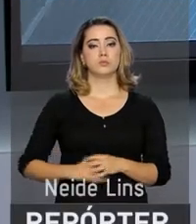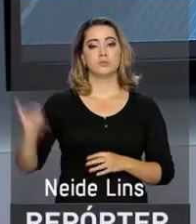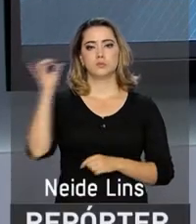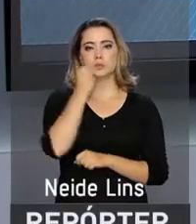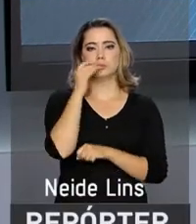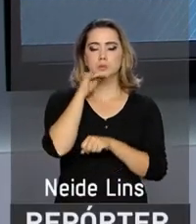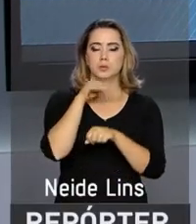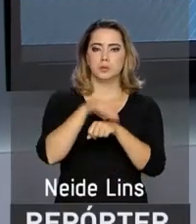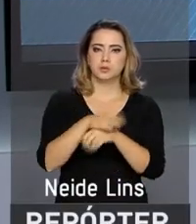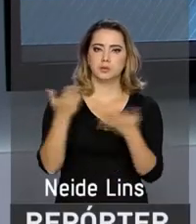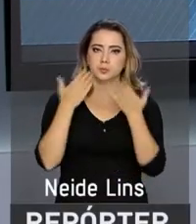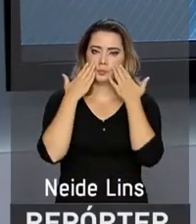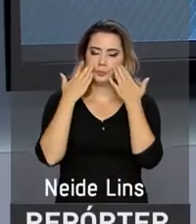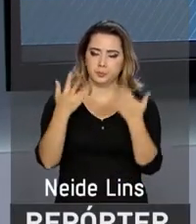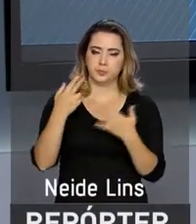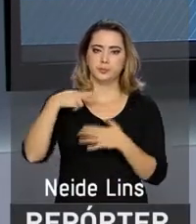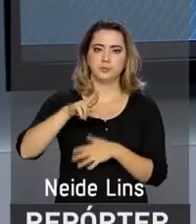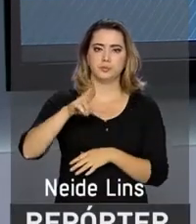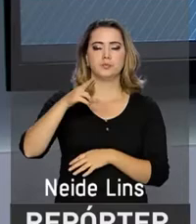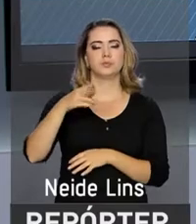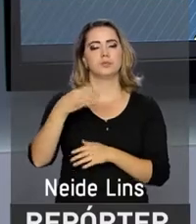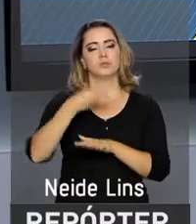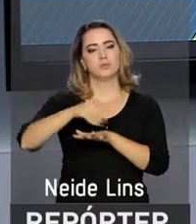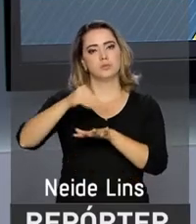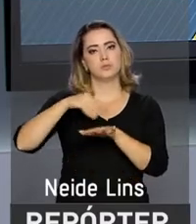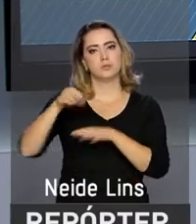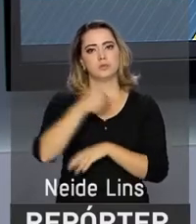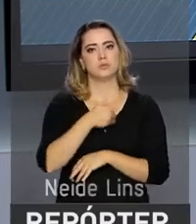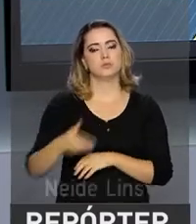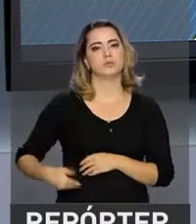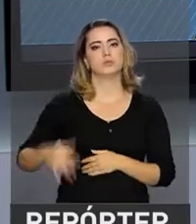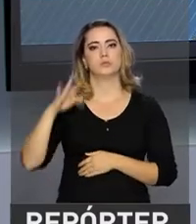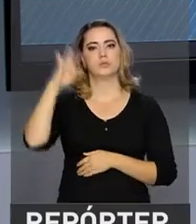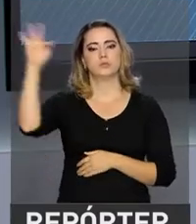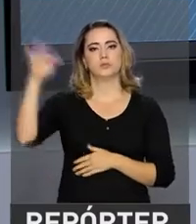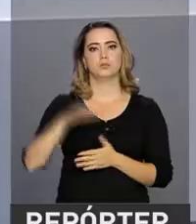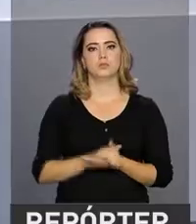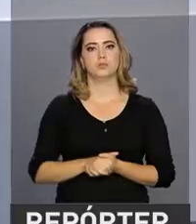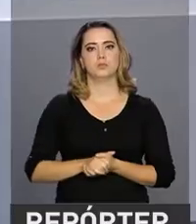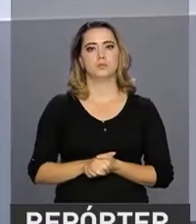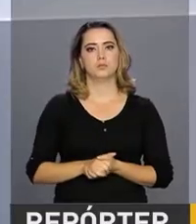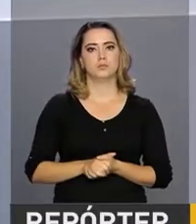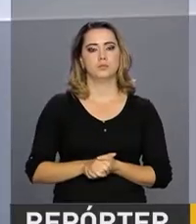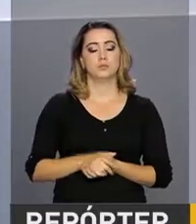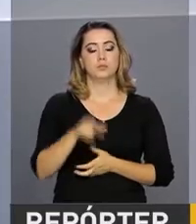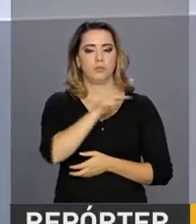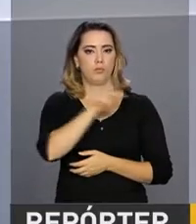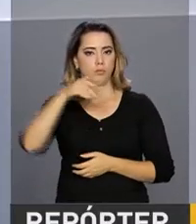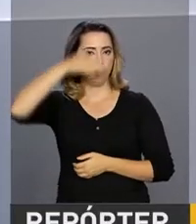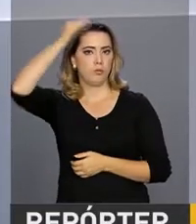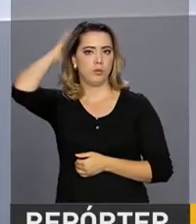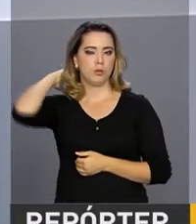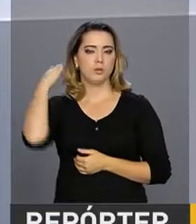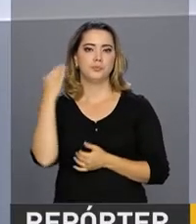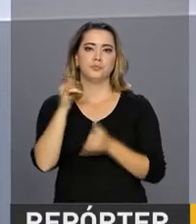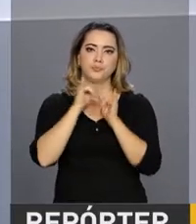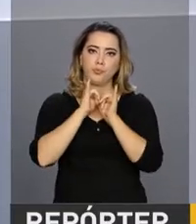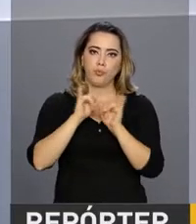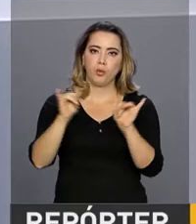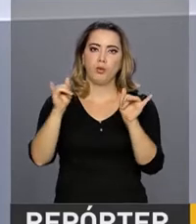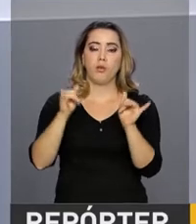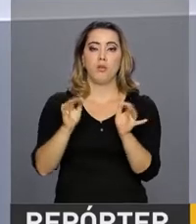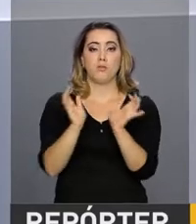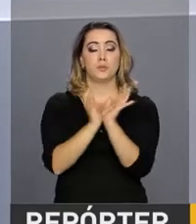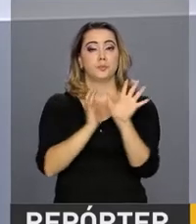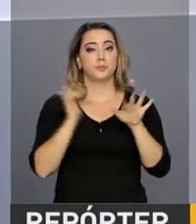Olá, boa noite. Começa agora o Repórter NBR com as notícias do governo federal. O presidente Michel Temer se manifestou nas